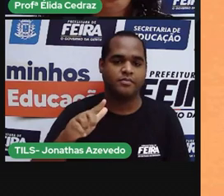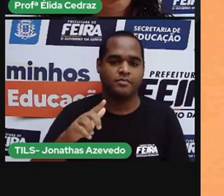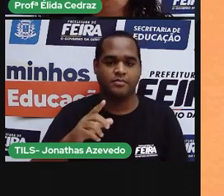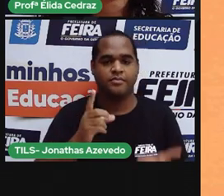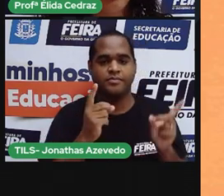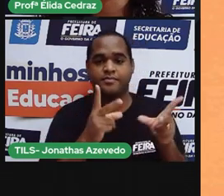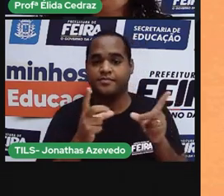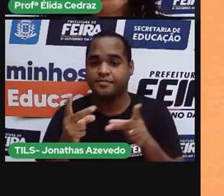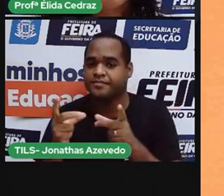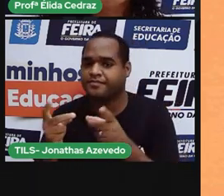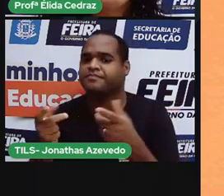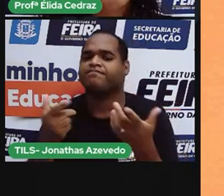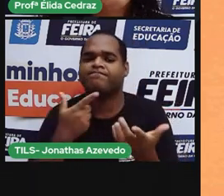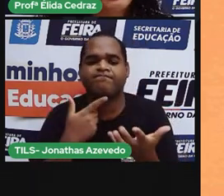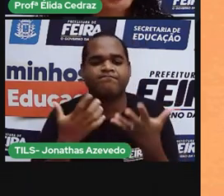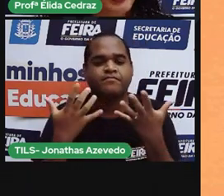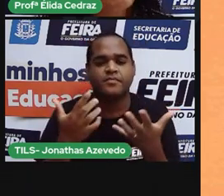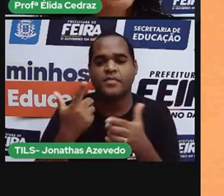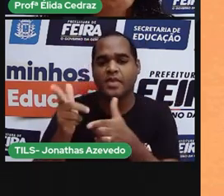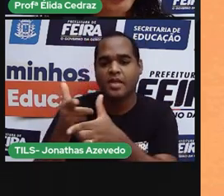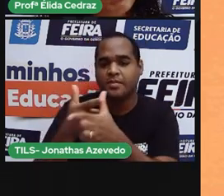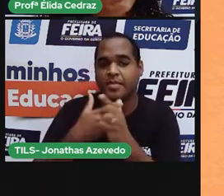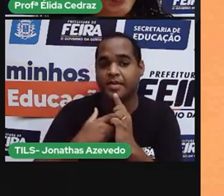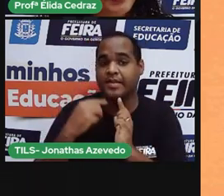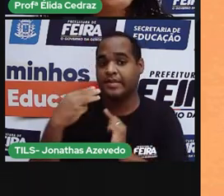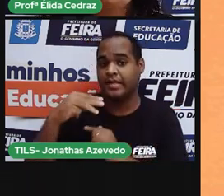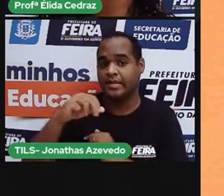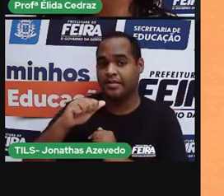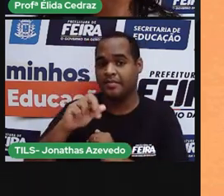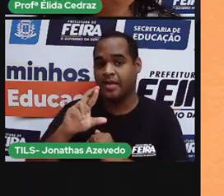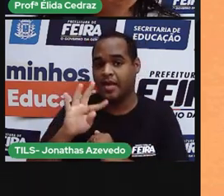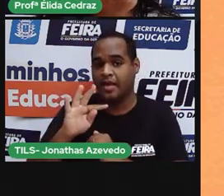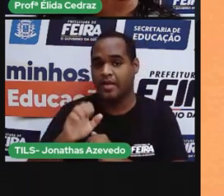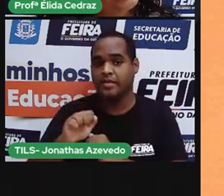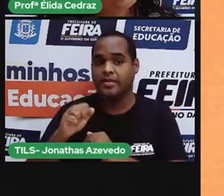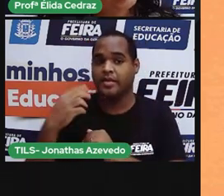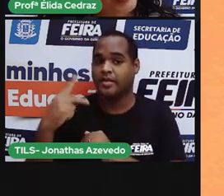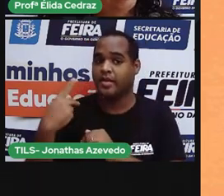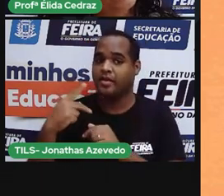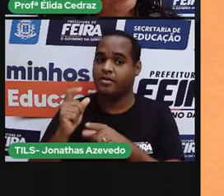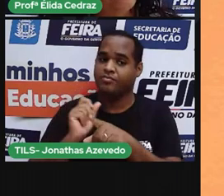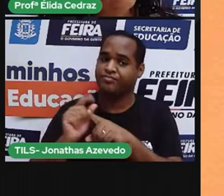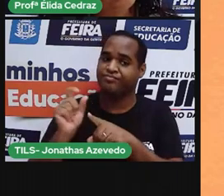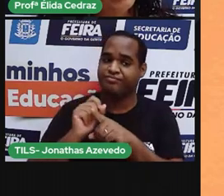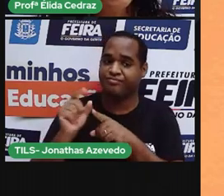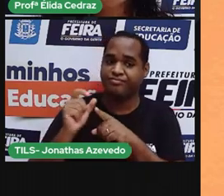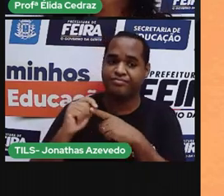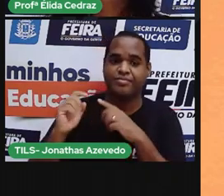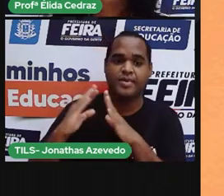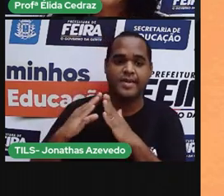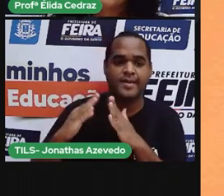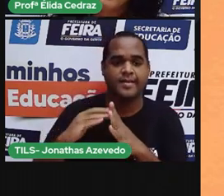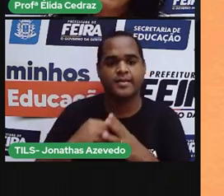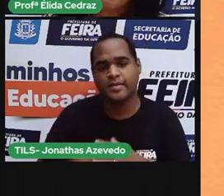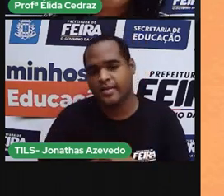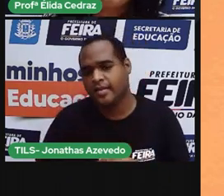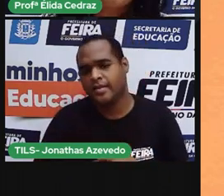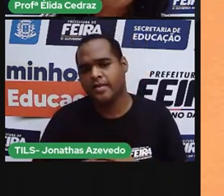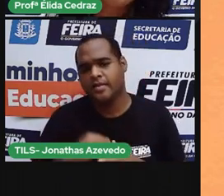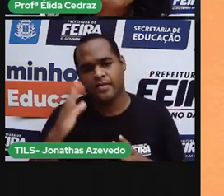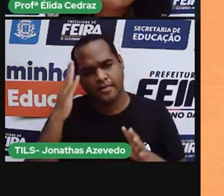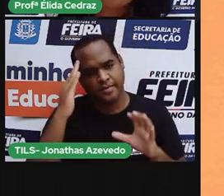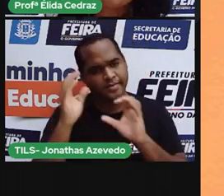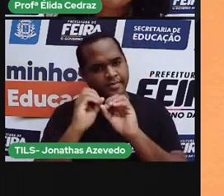vender logo, logo, vai emprestar para a prima Marta, que mora de aluguel. Você já